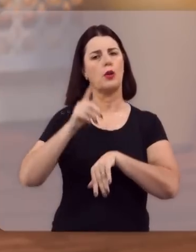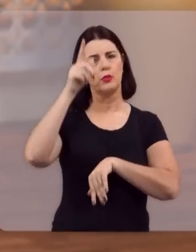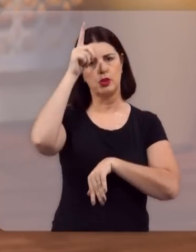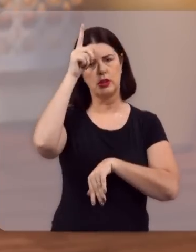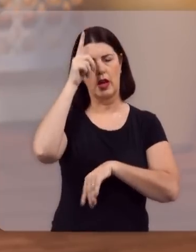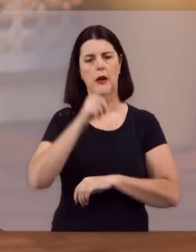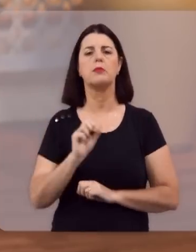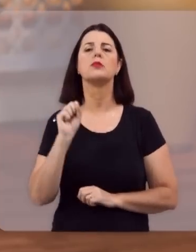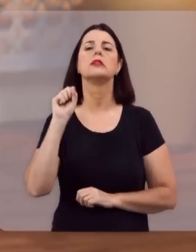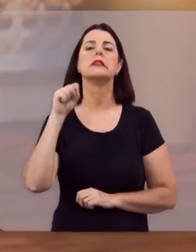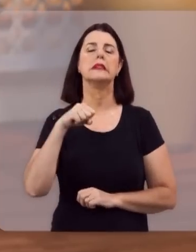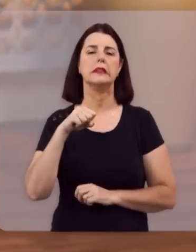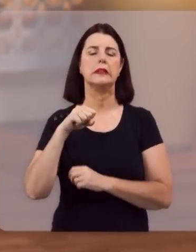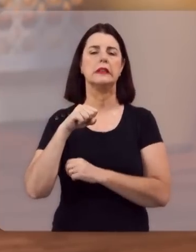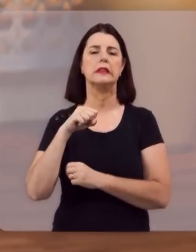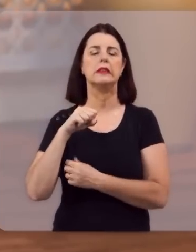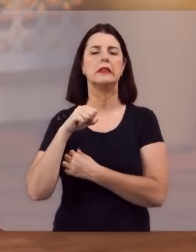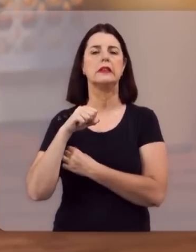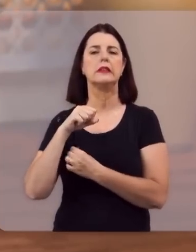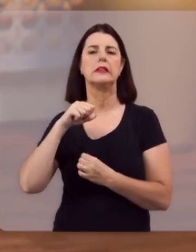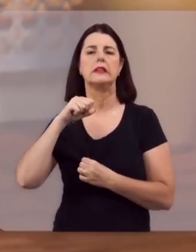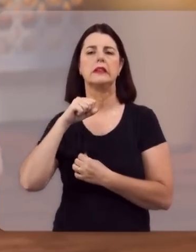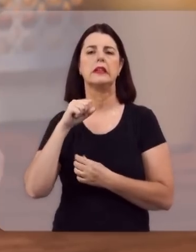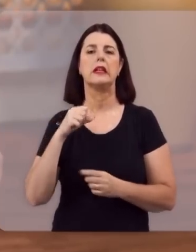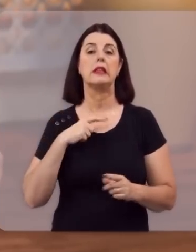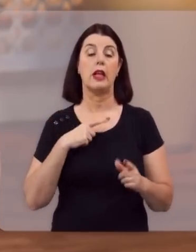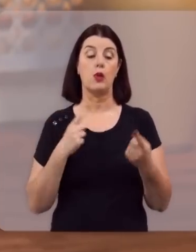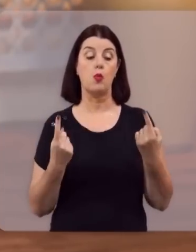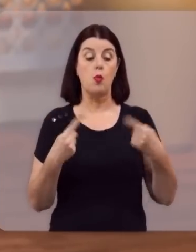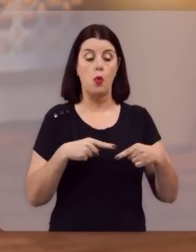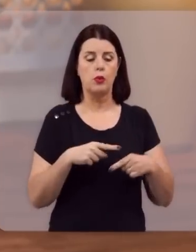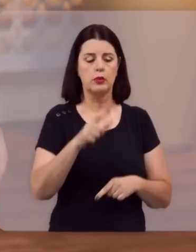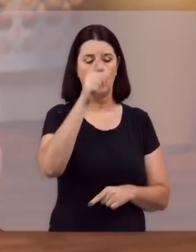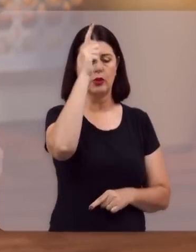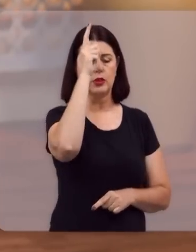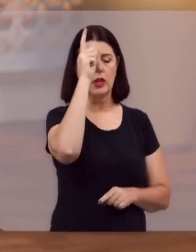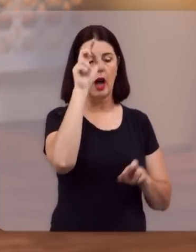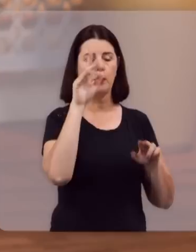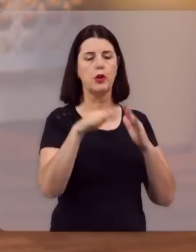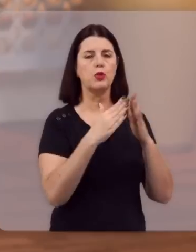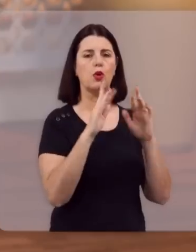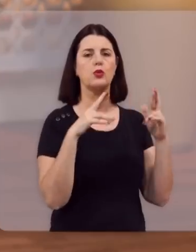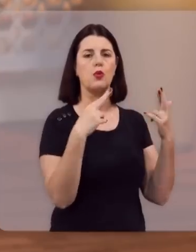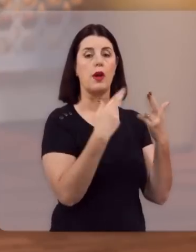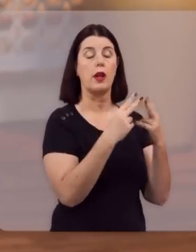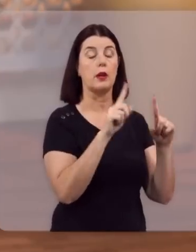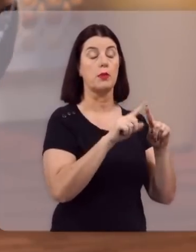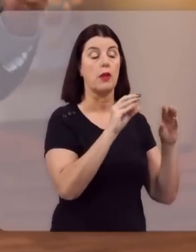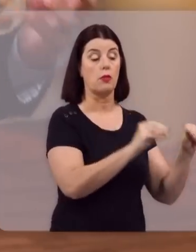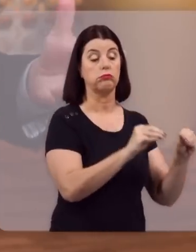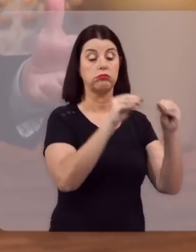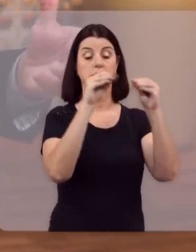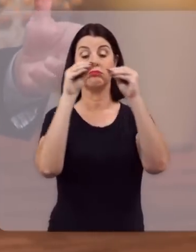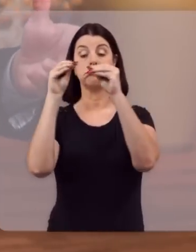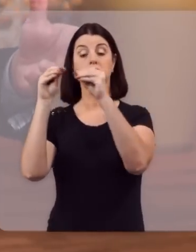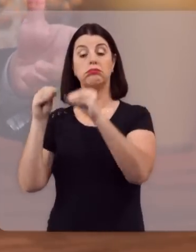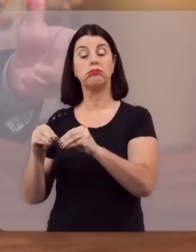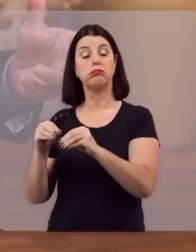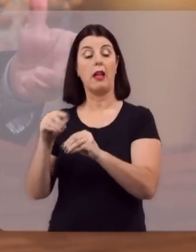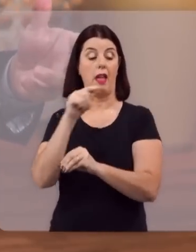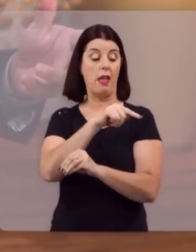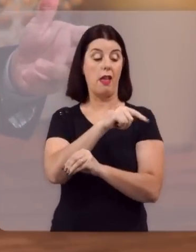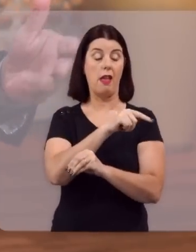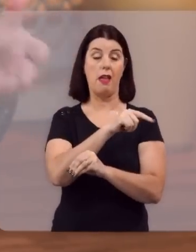Satanás? Sim, eu tenho vitória contra Satanás e todo o seu reino, porque eu fui inclusive transportado desse reino